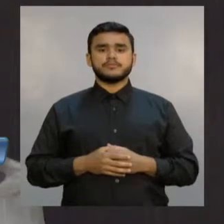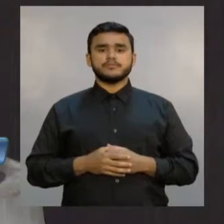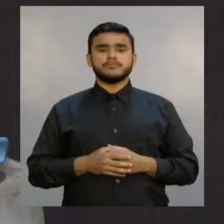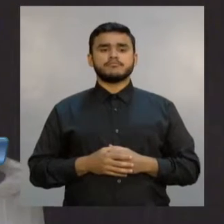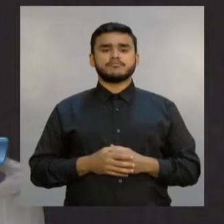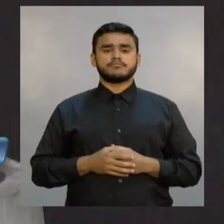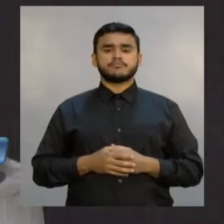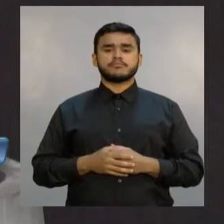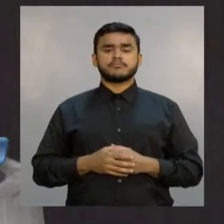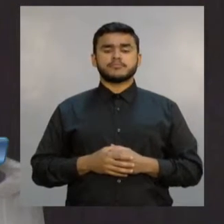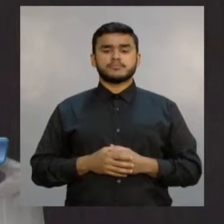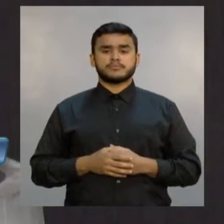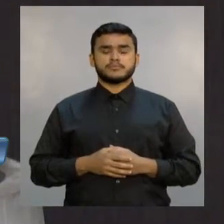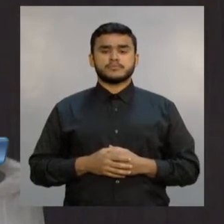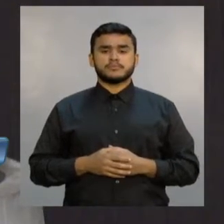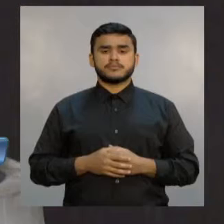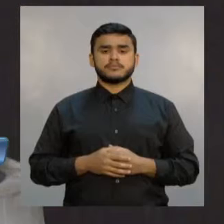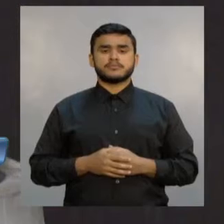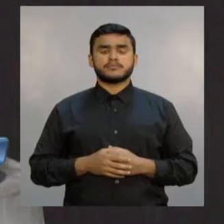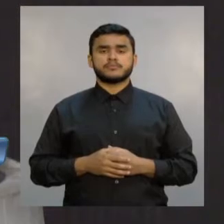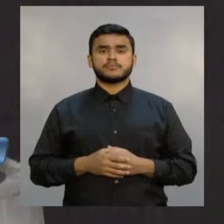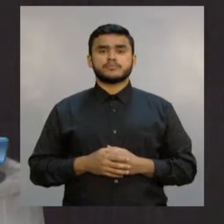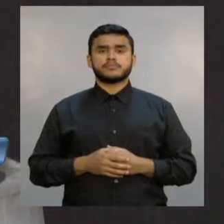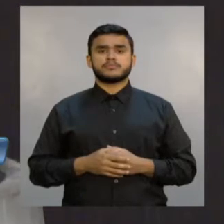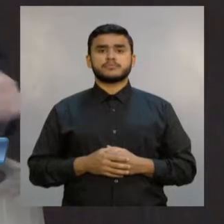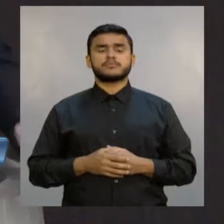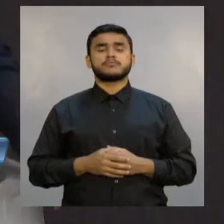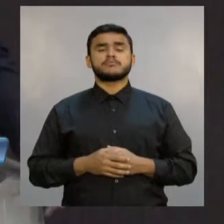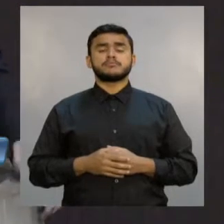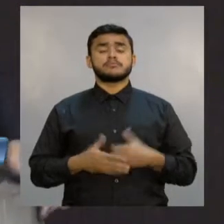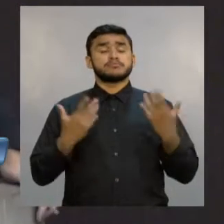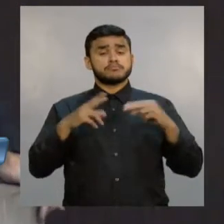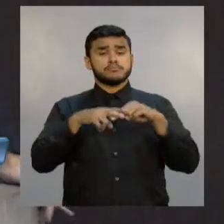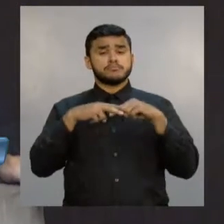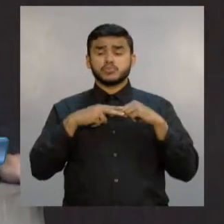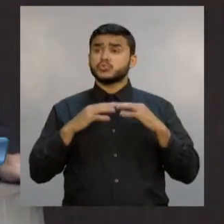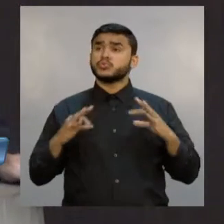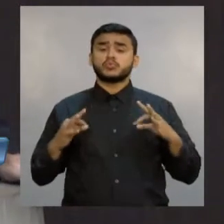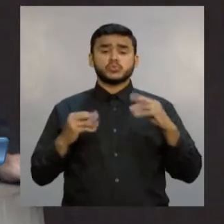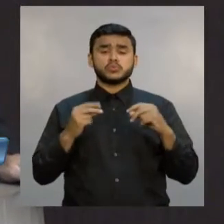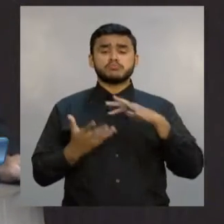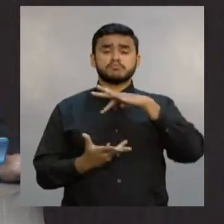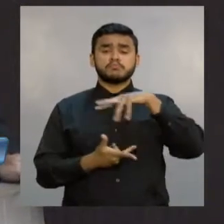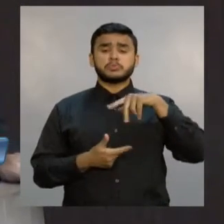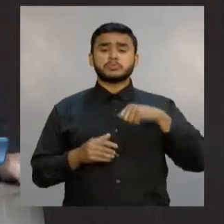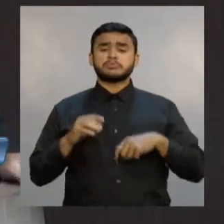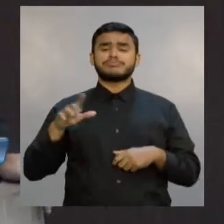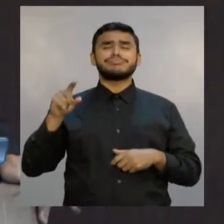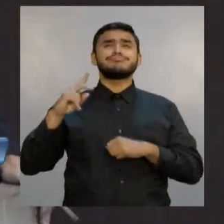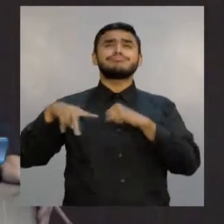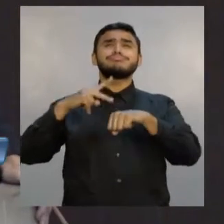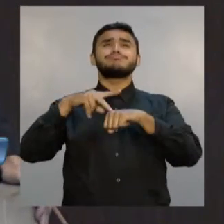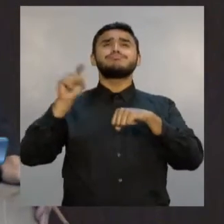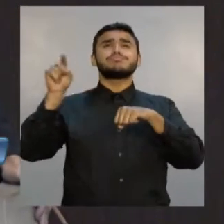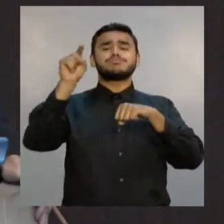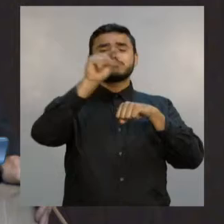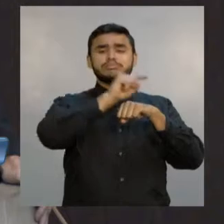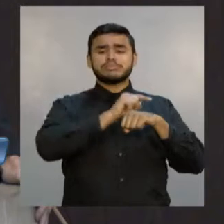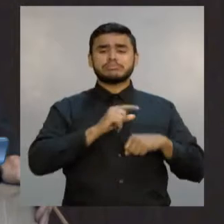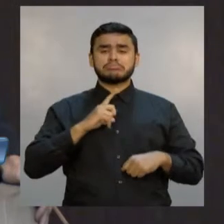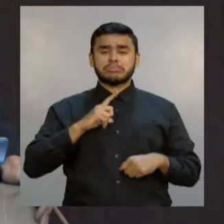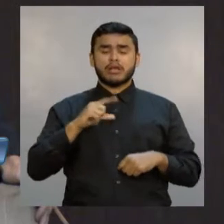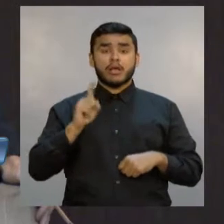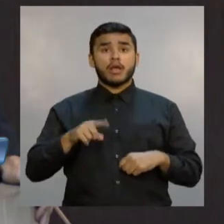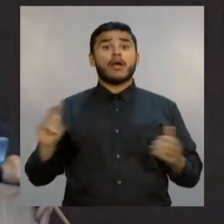É por isso que hoje, em todo o mundo, em vários países, as mulheres lideram